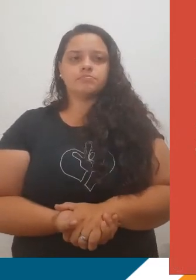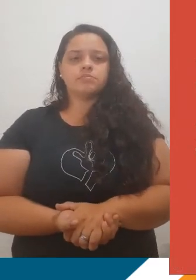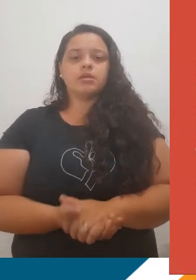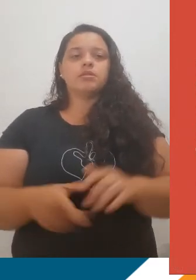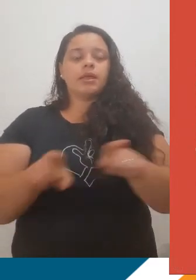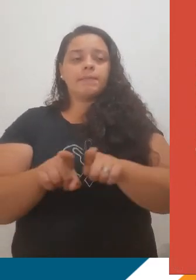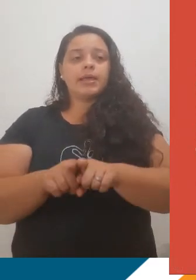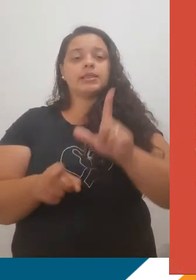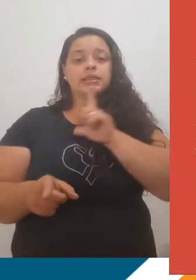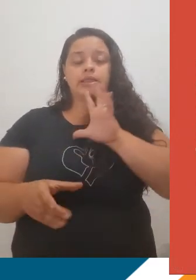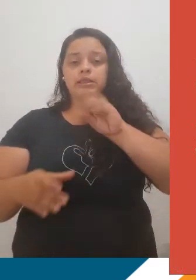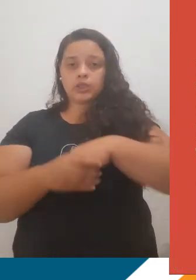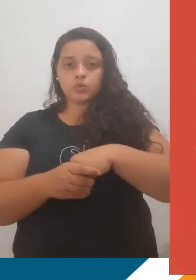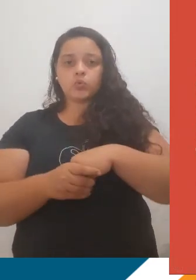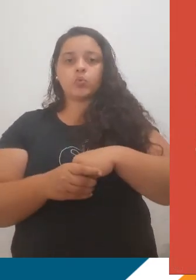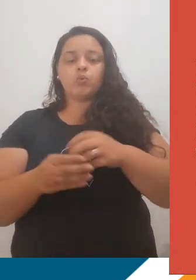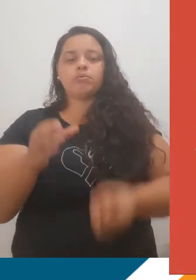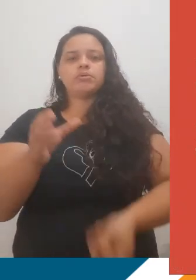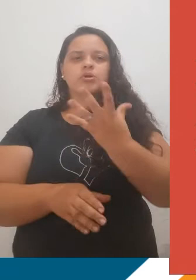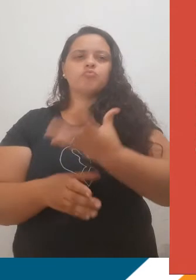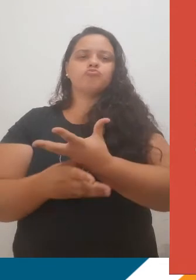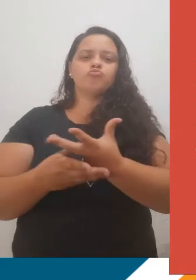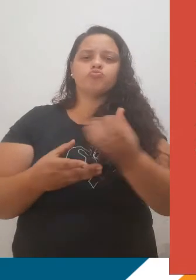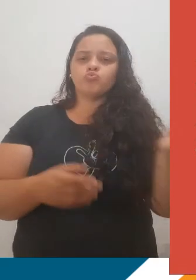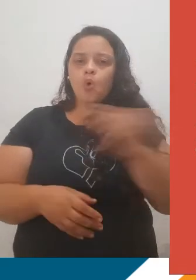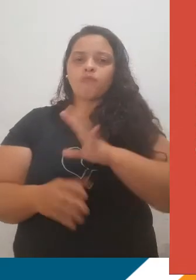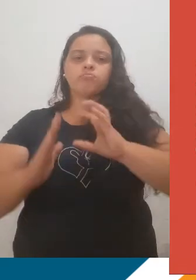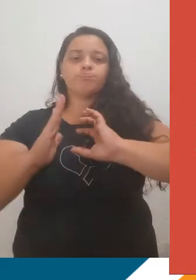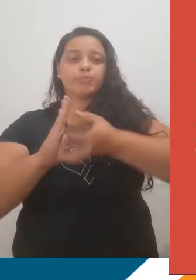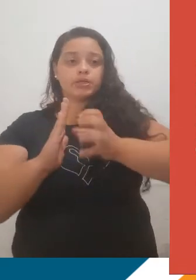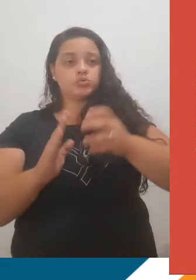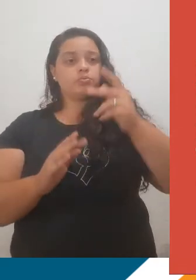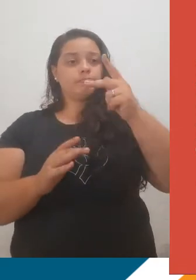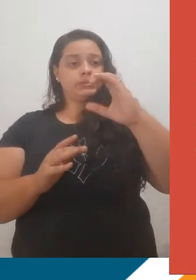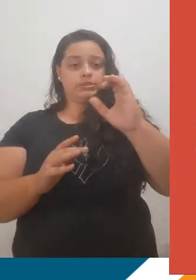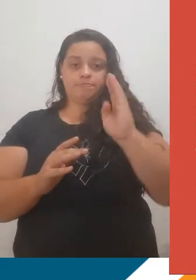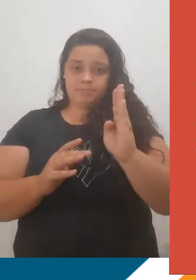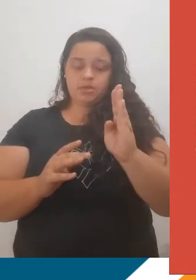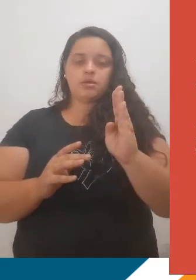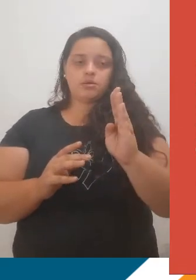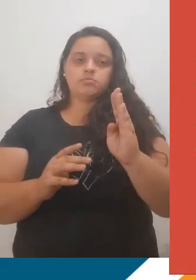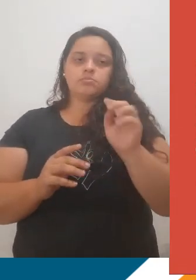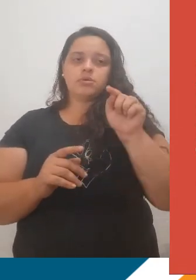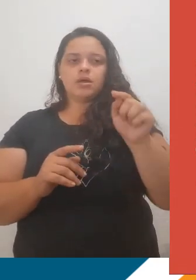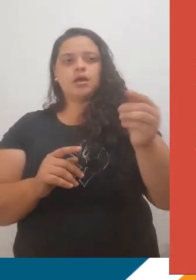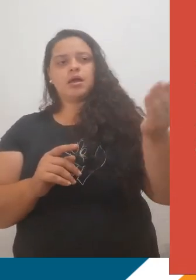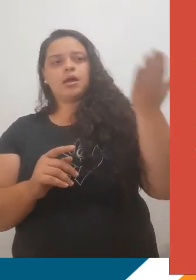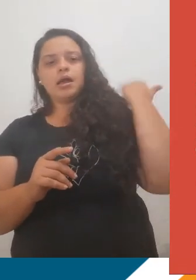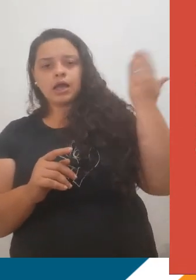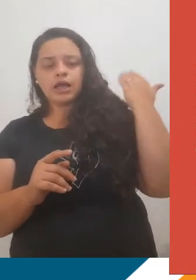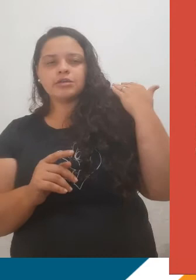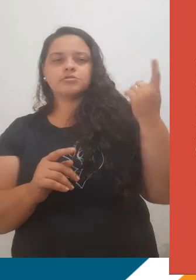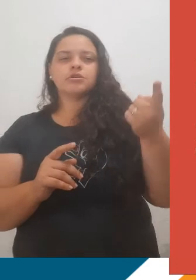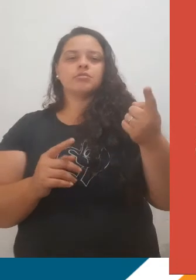a gente vai ter a criação de novos partidos políticos. O PCB, Partido Comunista do Brasil, que antes estava